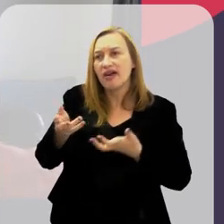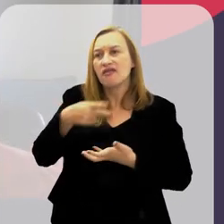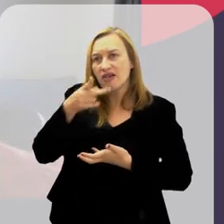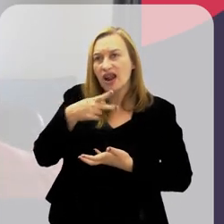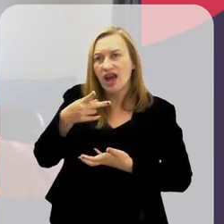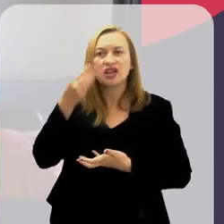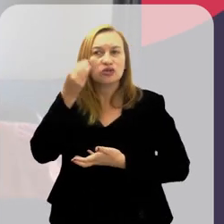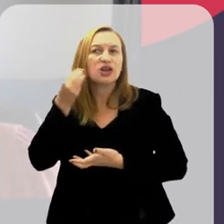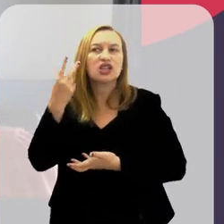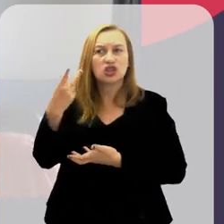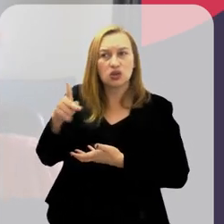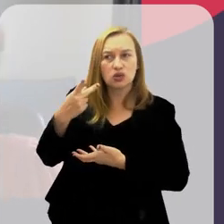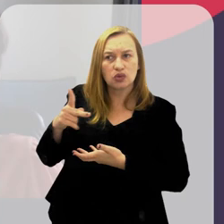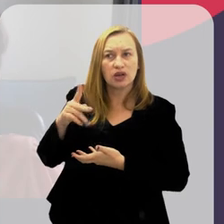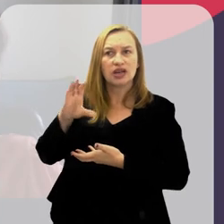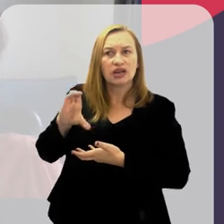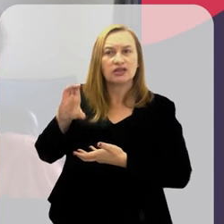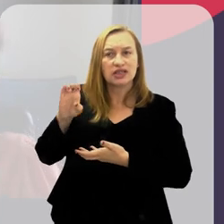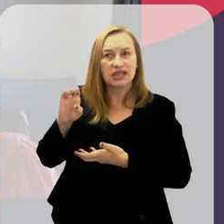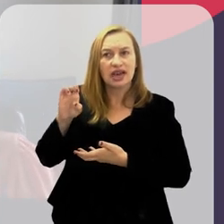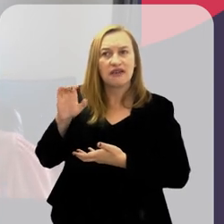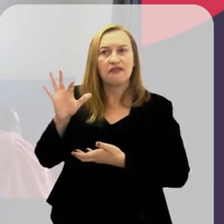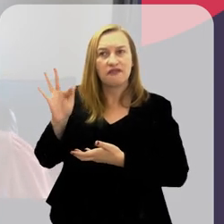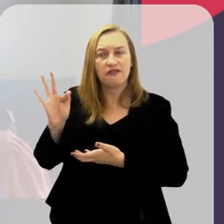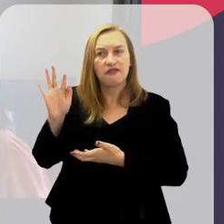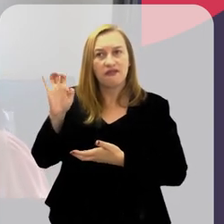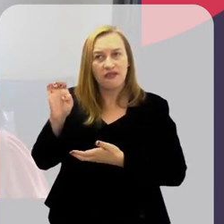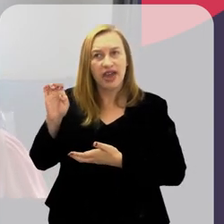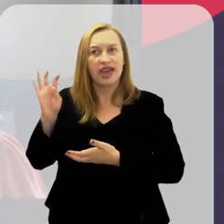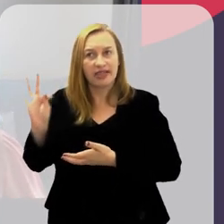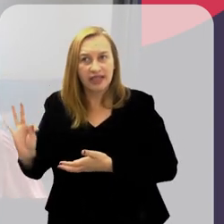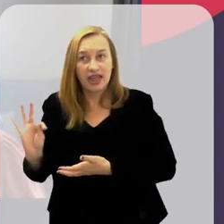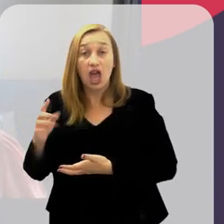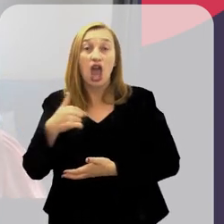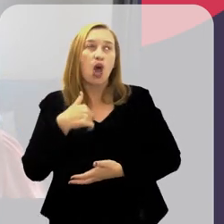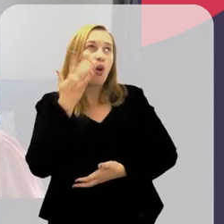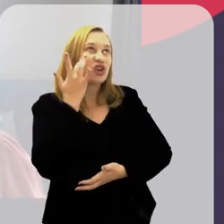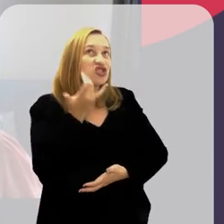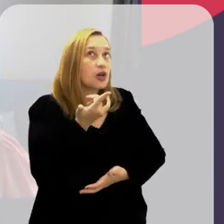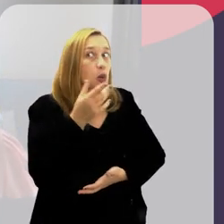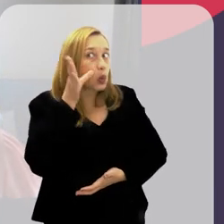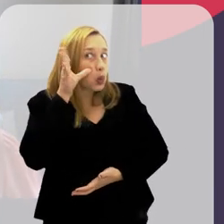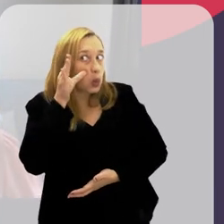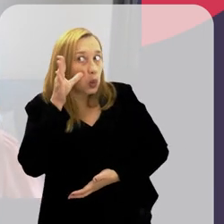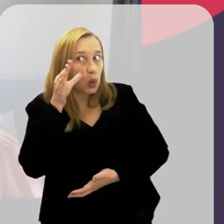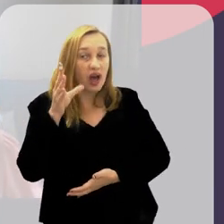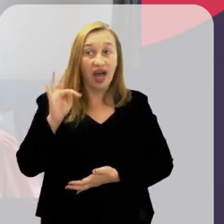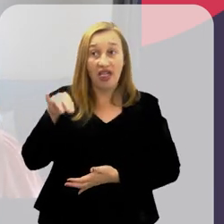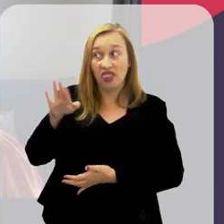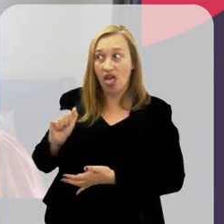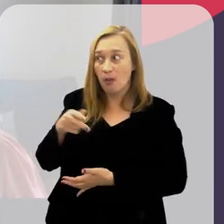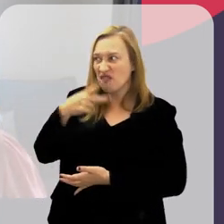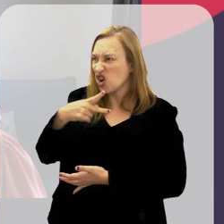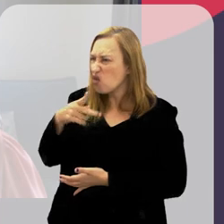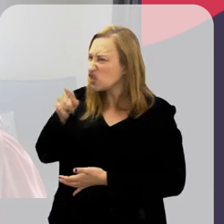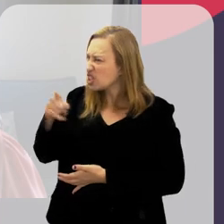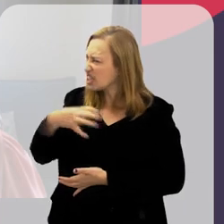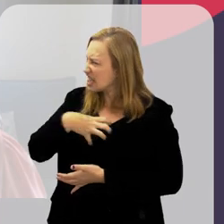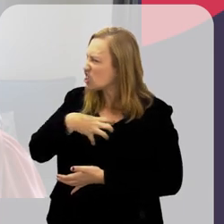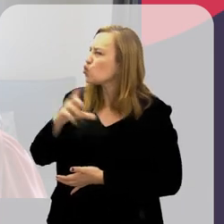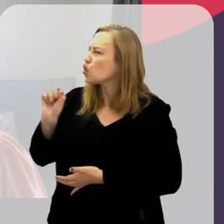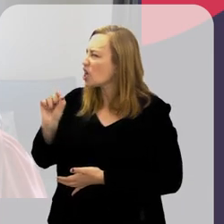Luísa, você quer falar um pouquinho da tua experiência no Cefete? Eu achei curioso que a Thelma falou assim: o que você sente quando vê o professor